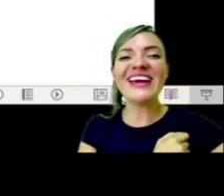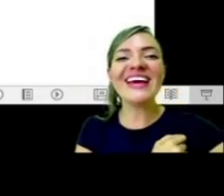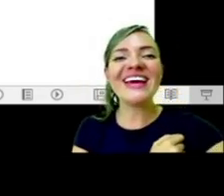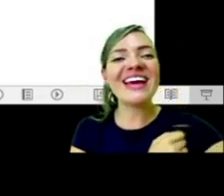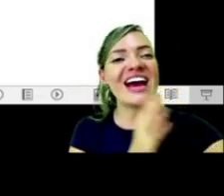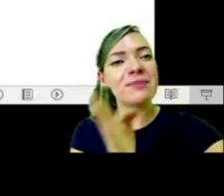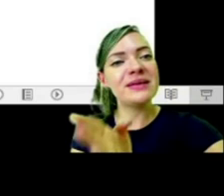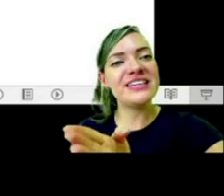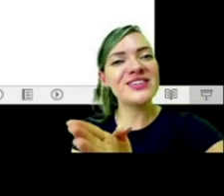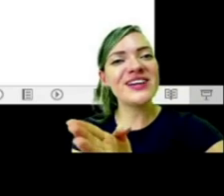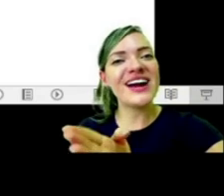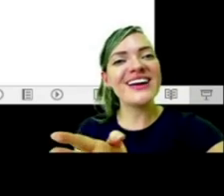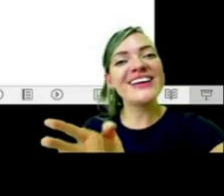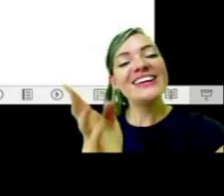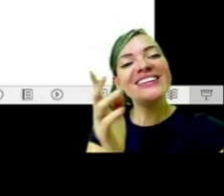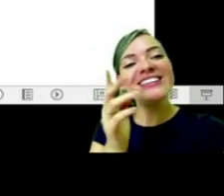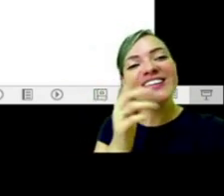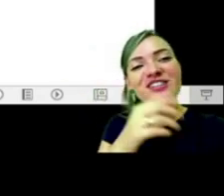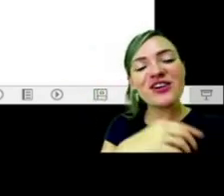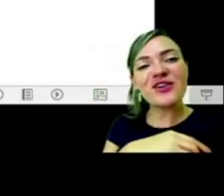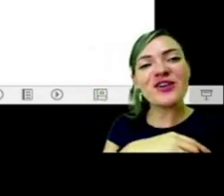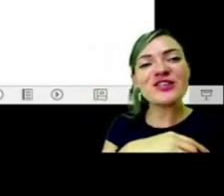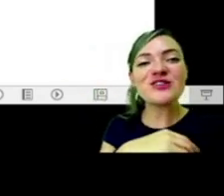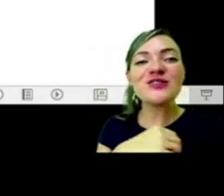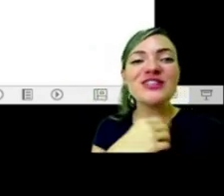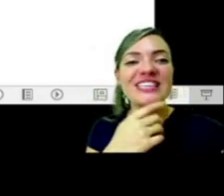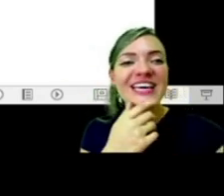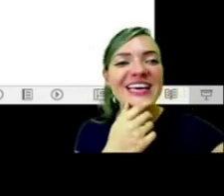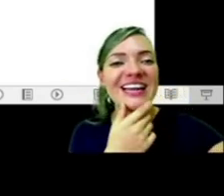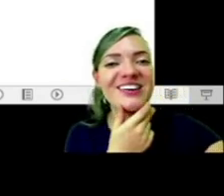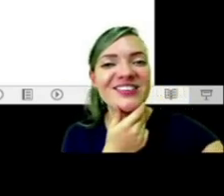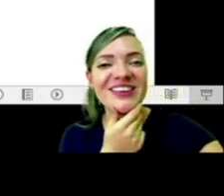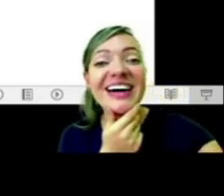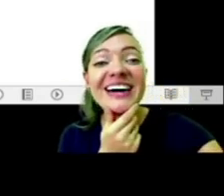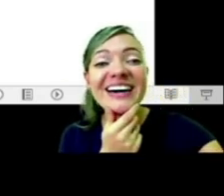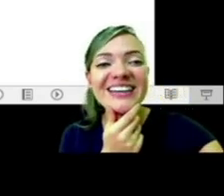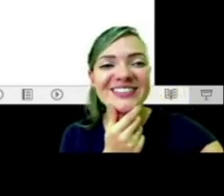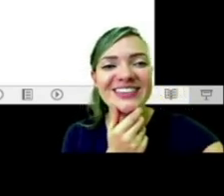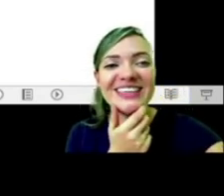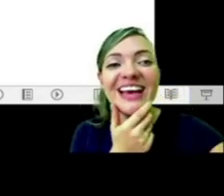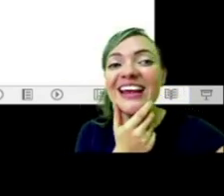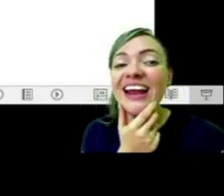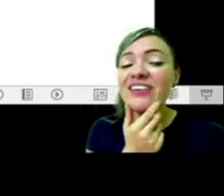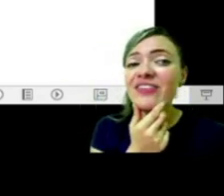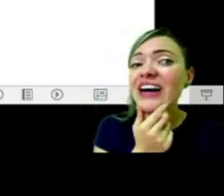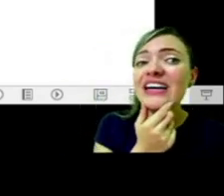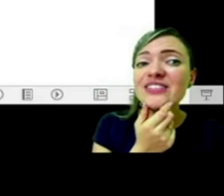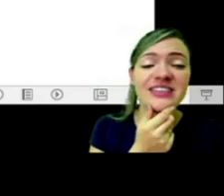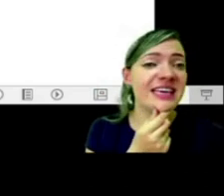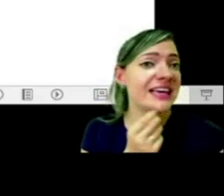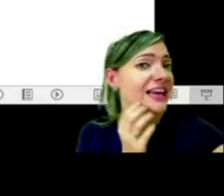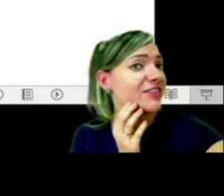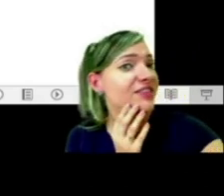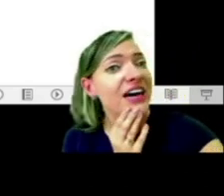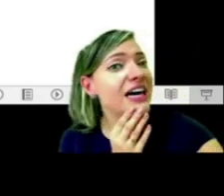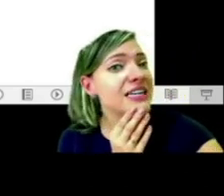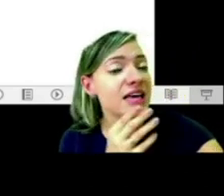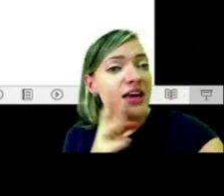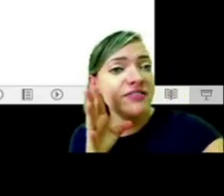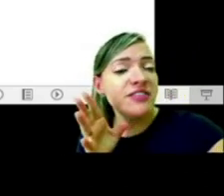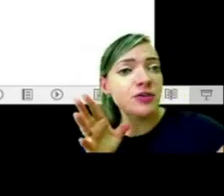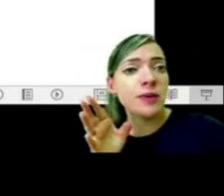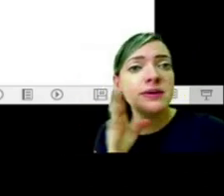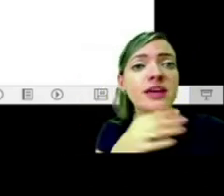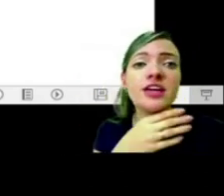Muito bem! Hábita, lugar, nicho ecológico. O que ela faz? O que ela faz? O que ela